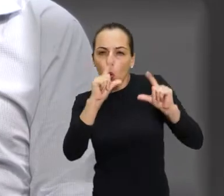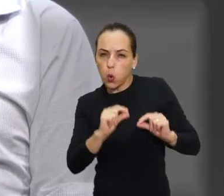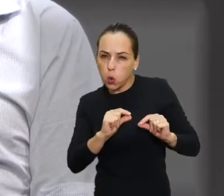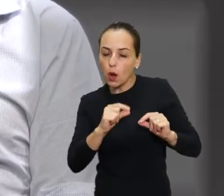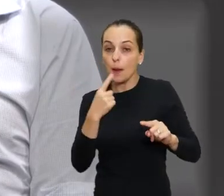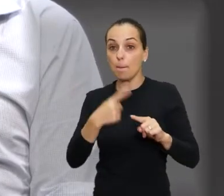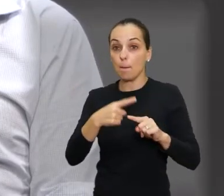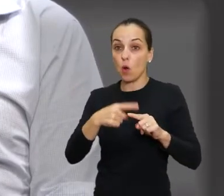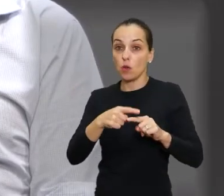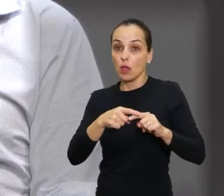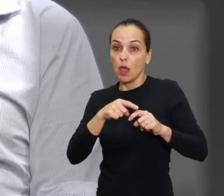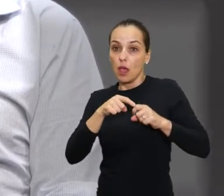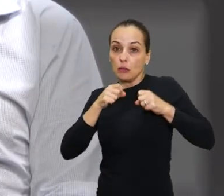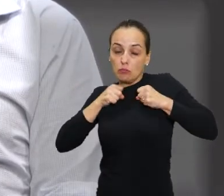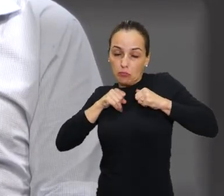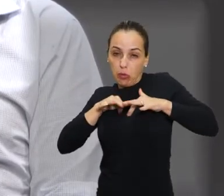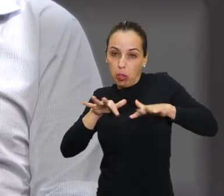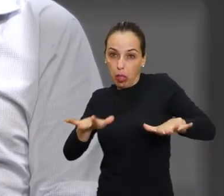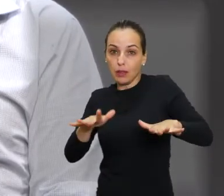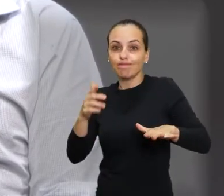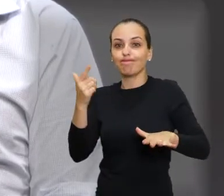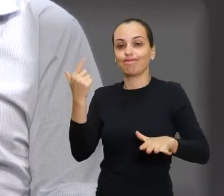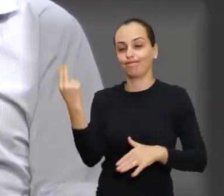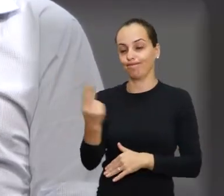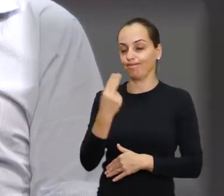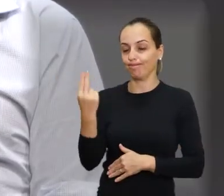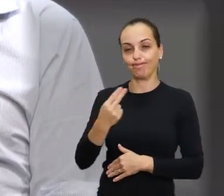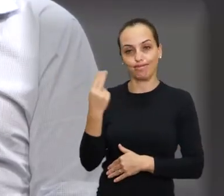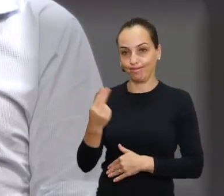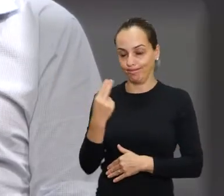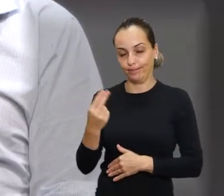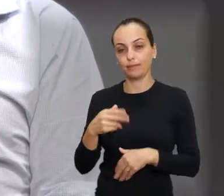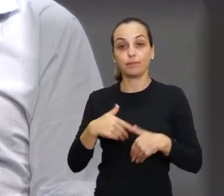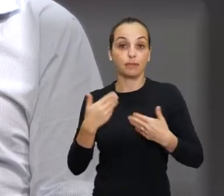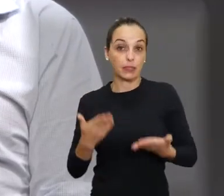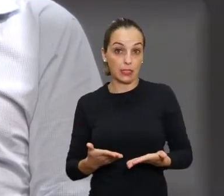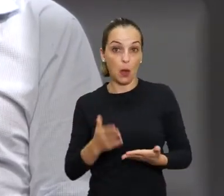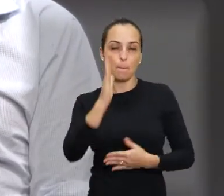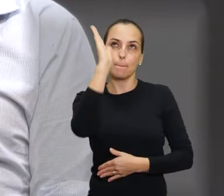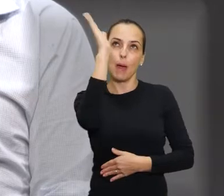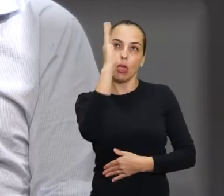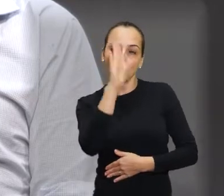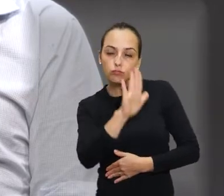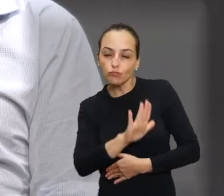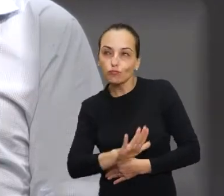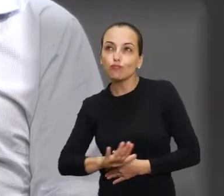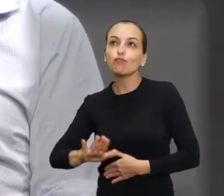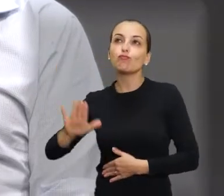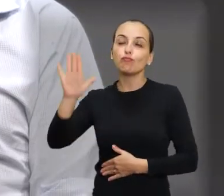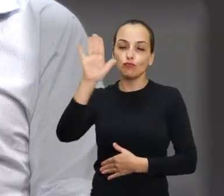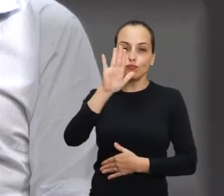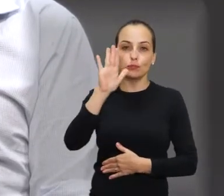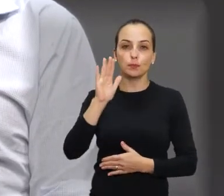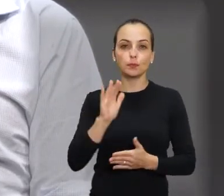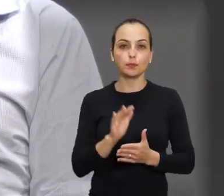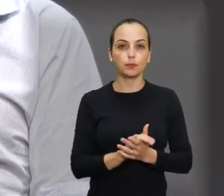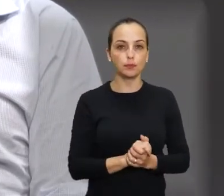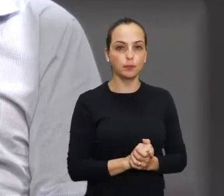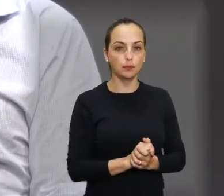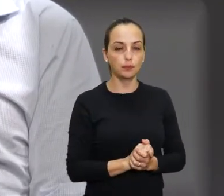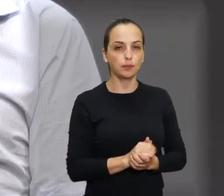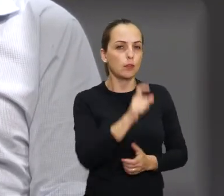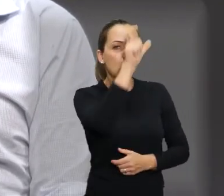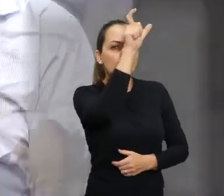de câncer, é menos agressivo por essa ausência praticamente de metástase. Esse é o mais